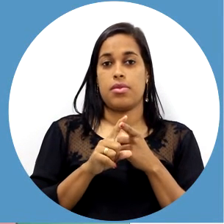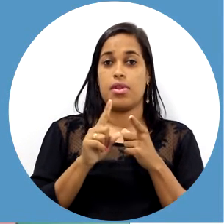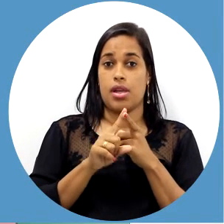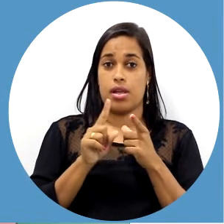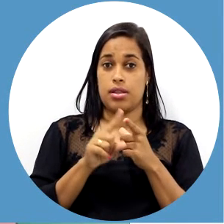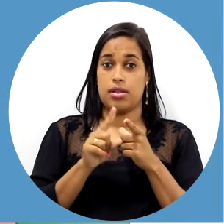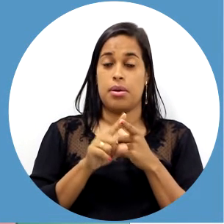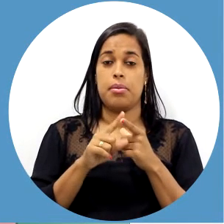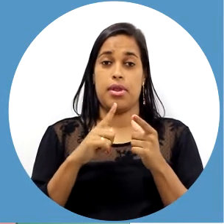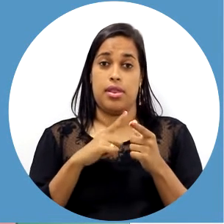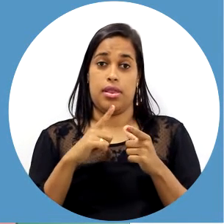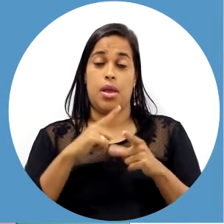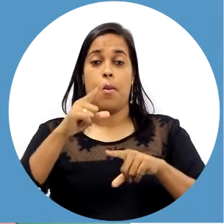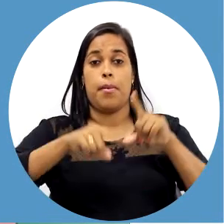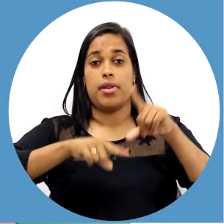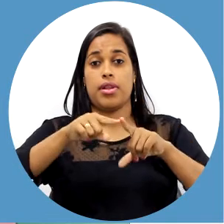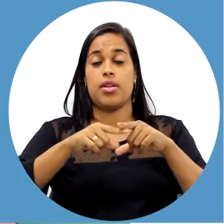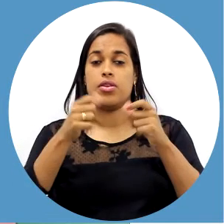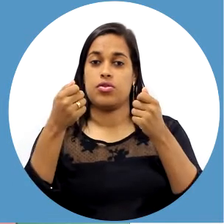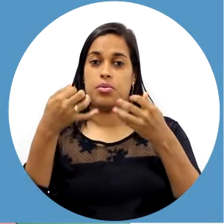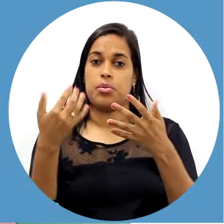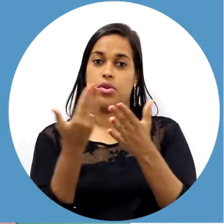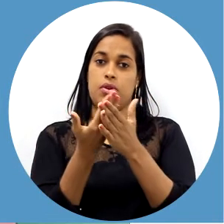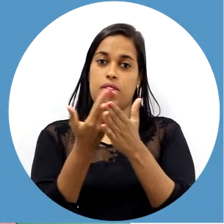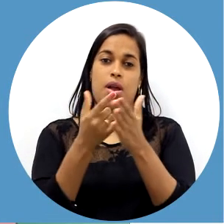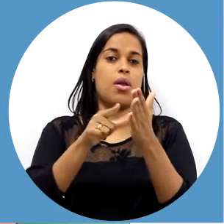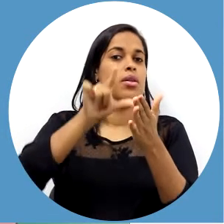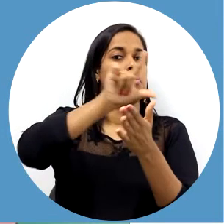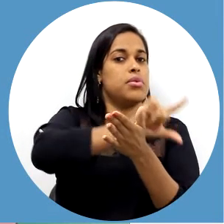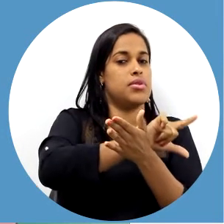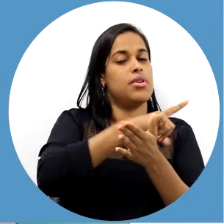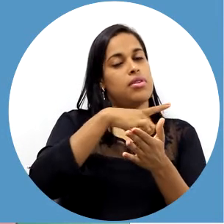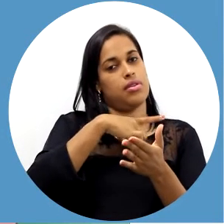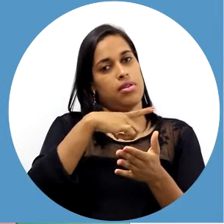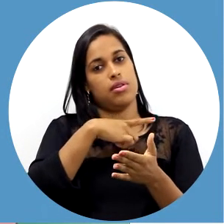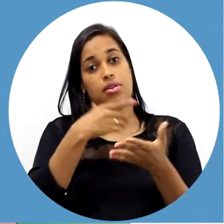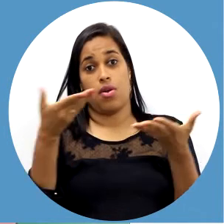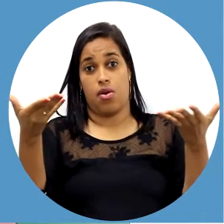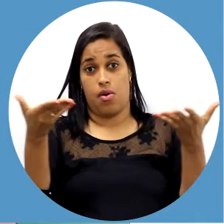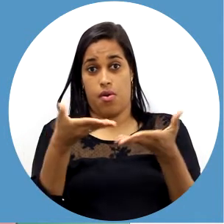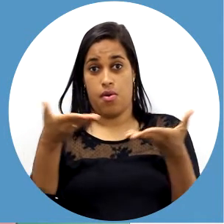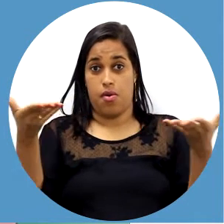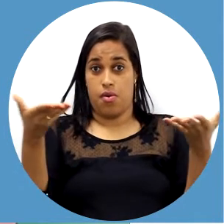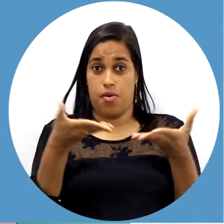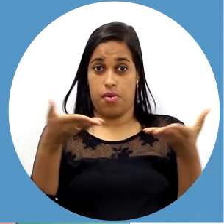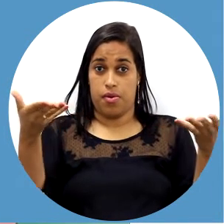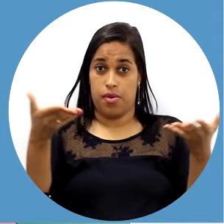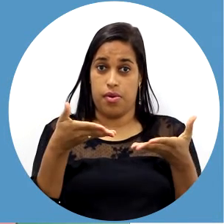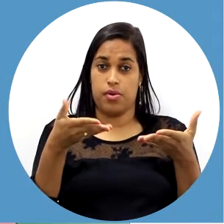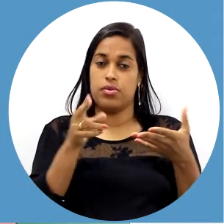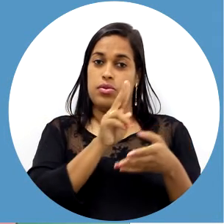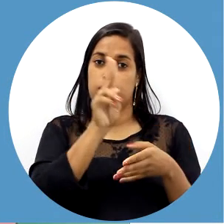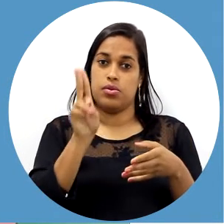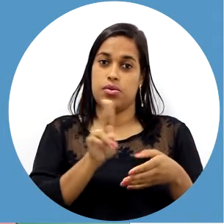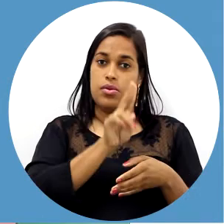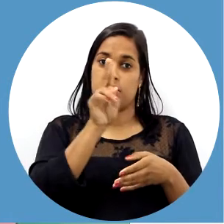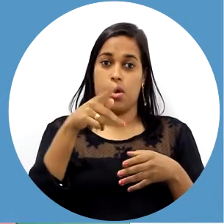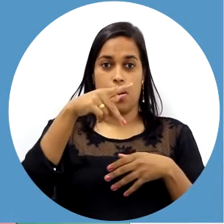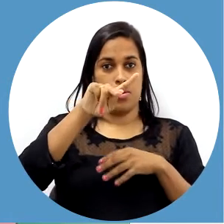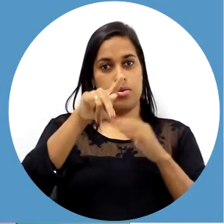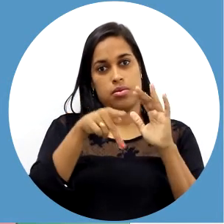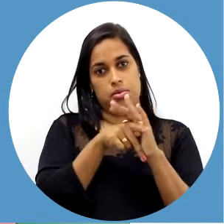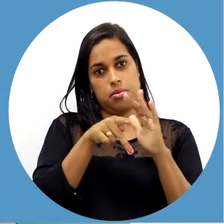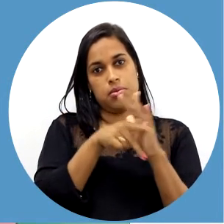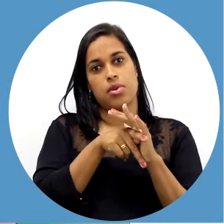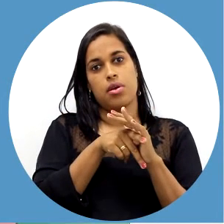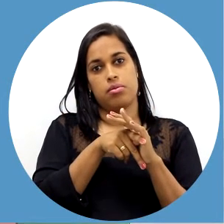Ainda na camada física tem um equipamento que a gente falou na nossa aula passada, o hub, que geralmente hoje ele é evitado o seu uso, porque